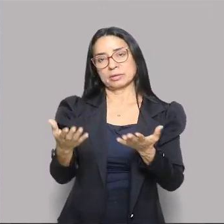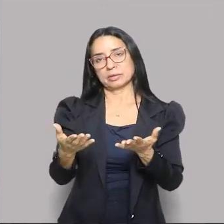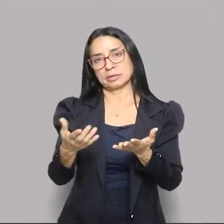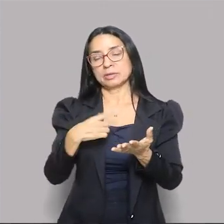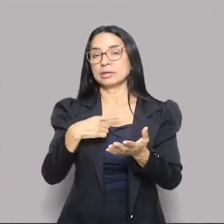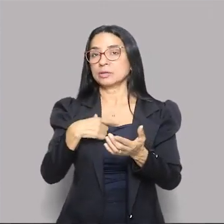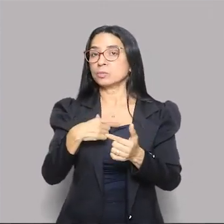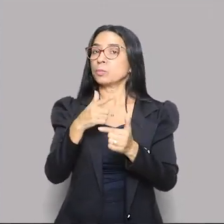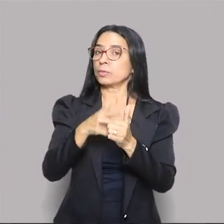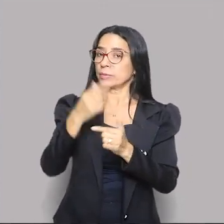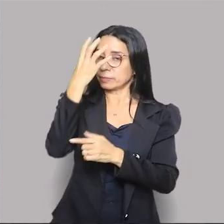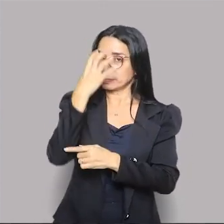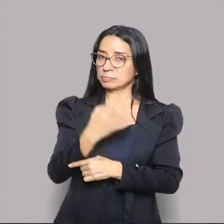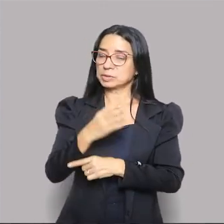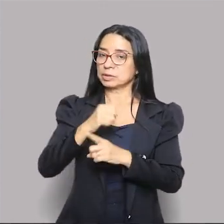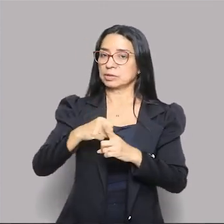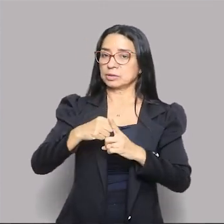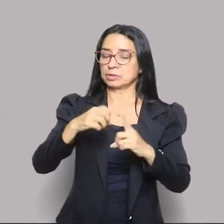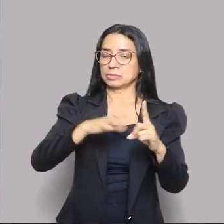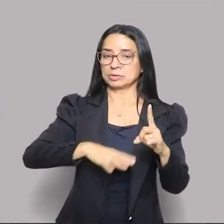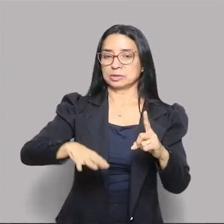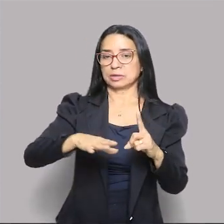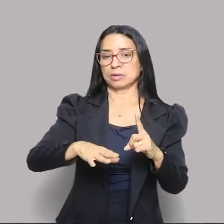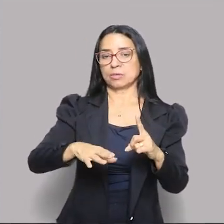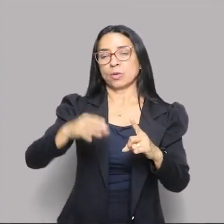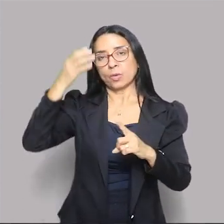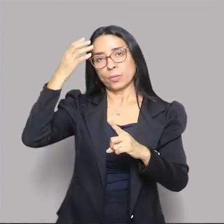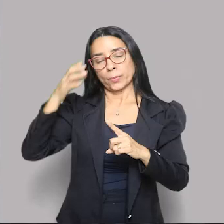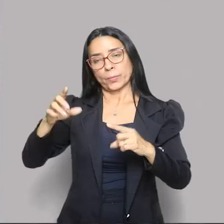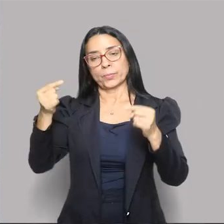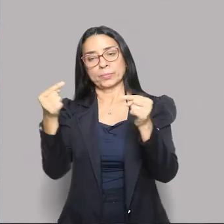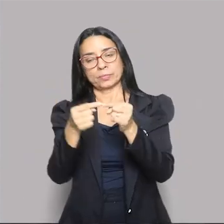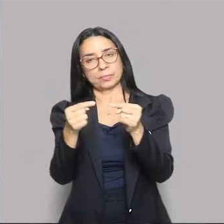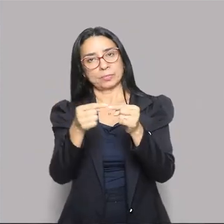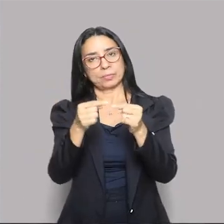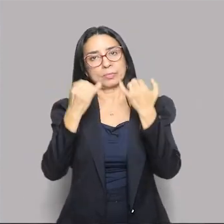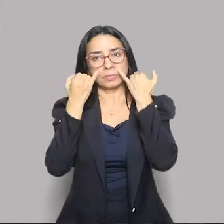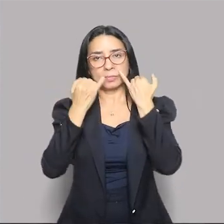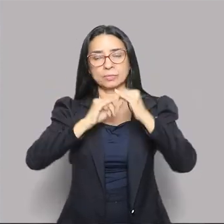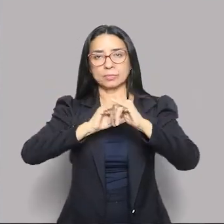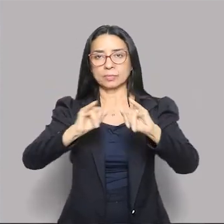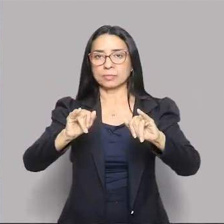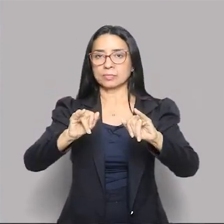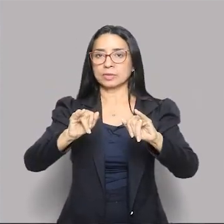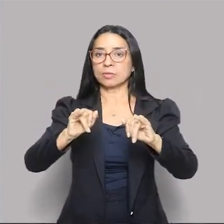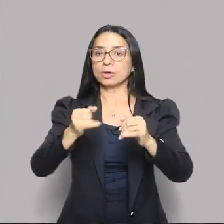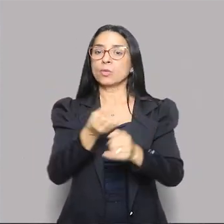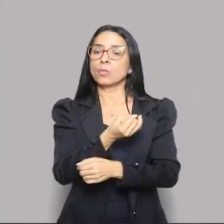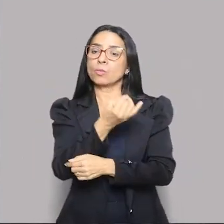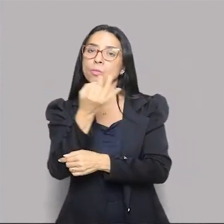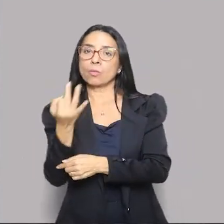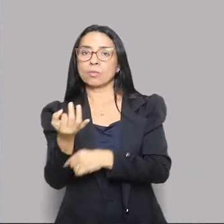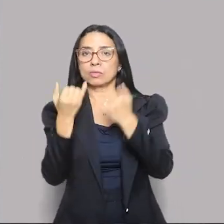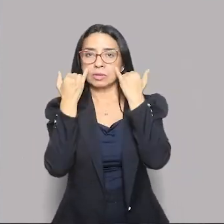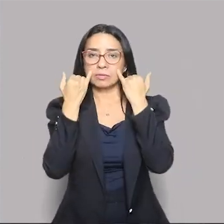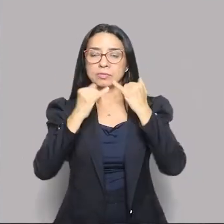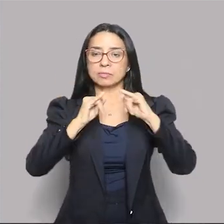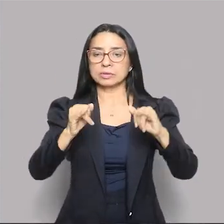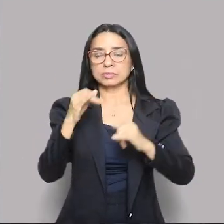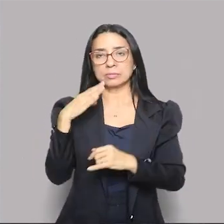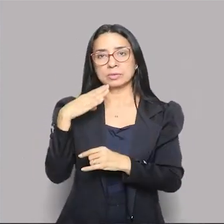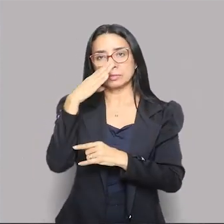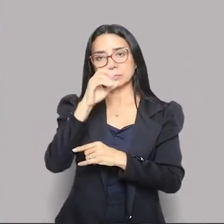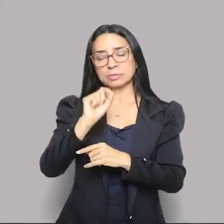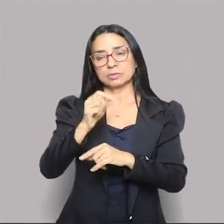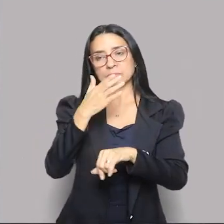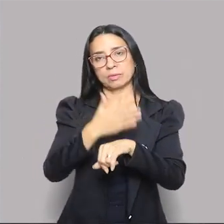tem a ver com a informação, ela tem a ver com a identidade, sim, mas ela tem a ver também com o nível de informação dessas pessoas e